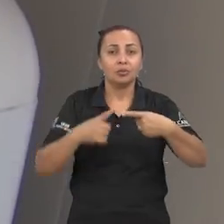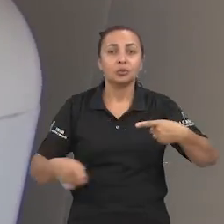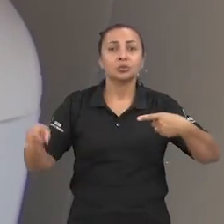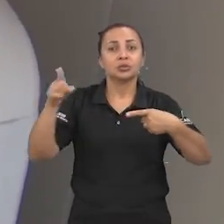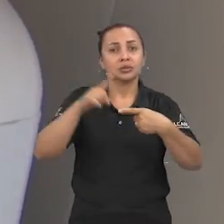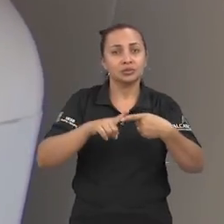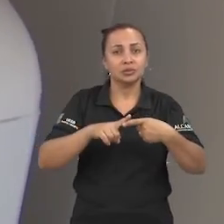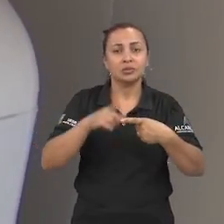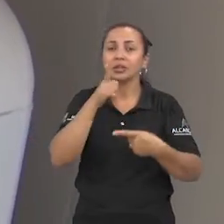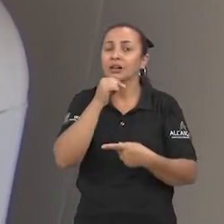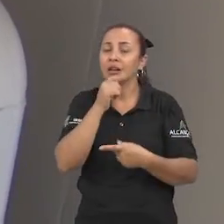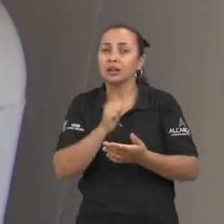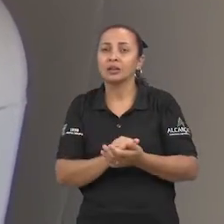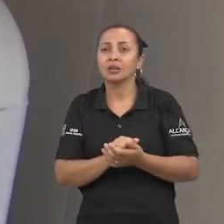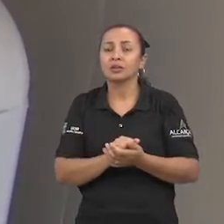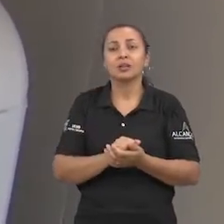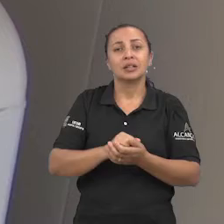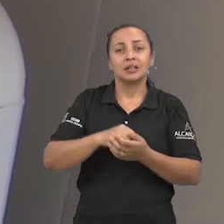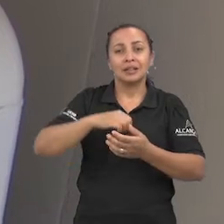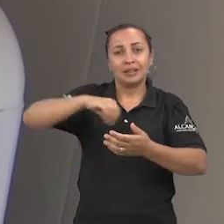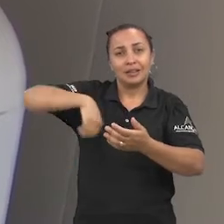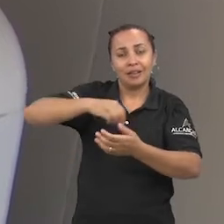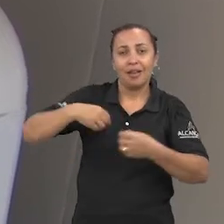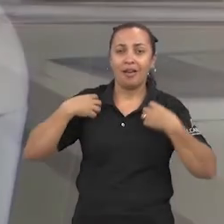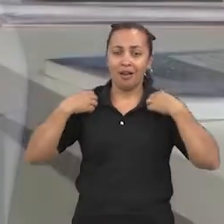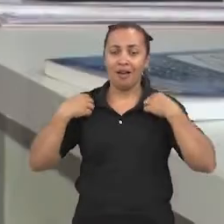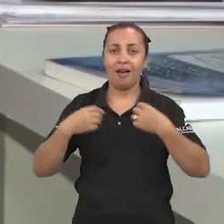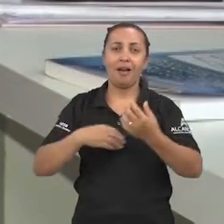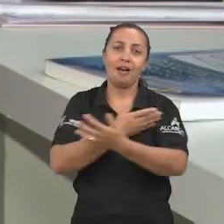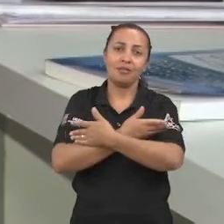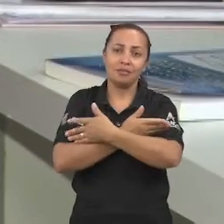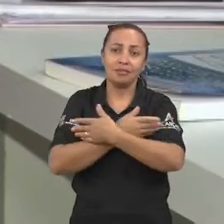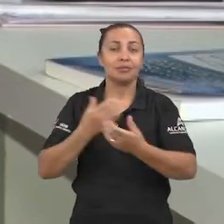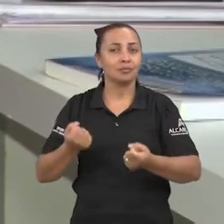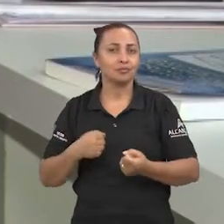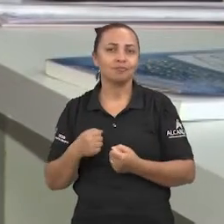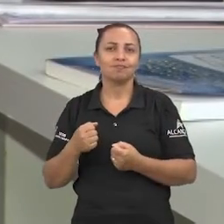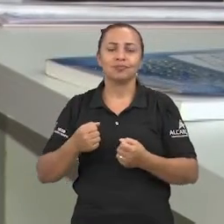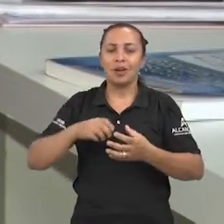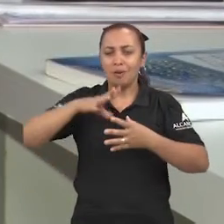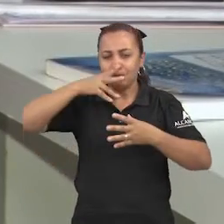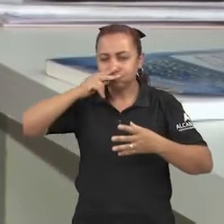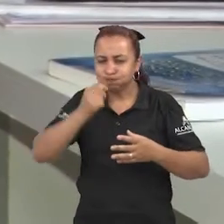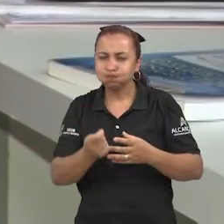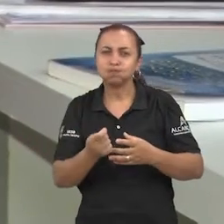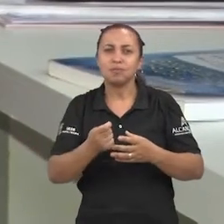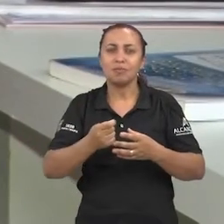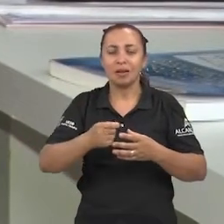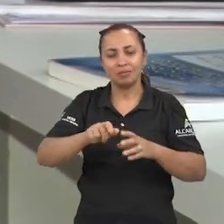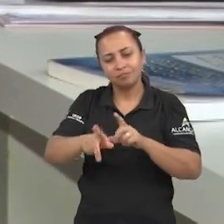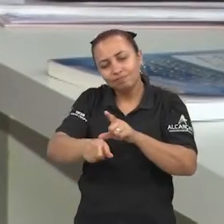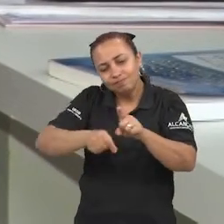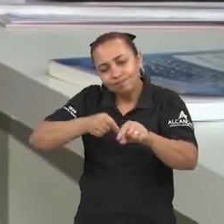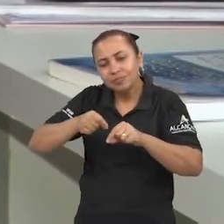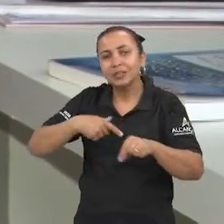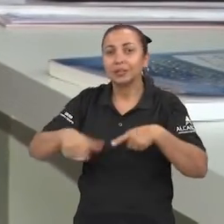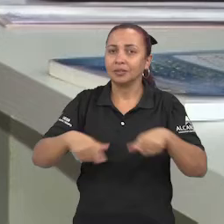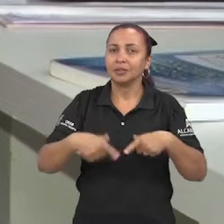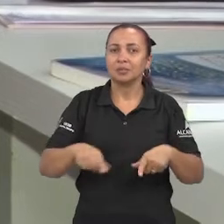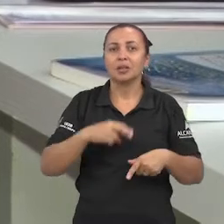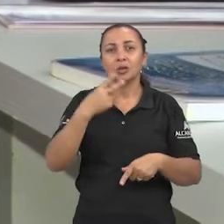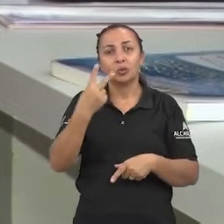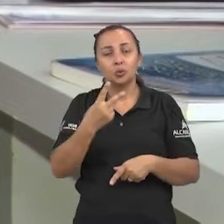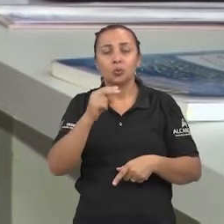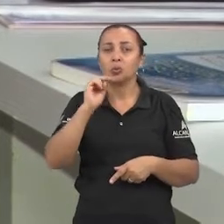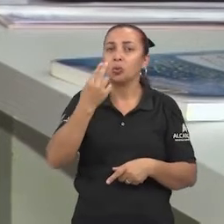água da máquina de lavar. Então, vem com feltro, entope. Então, você tem um trabalho, assim, umas duas